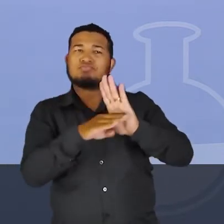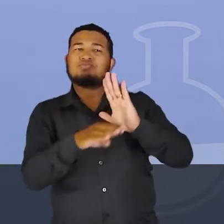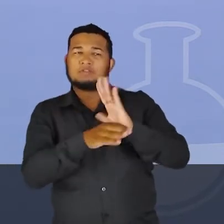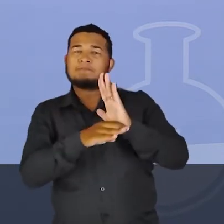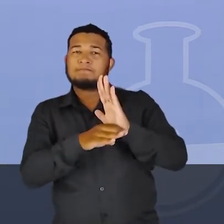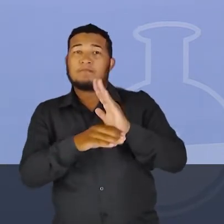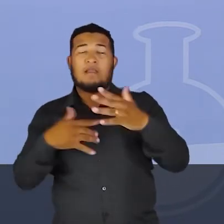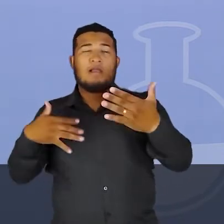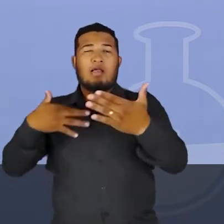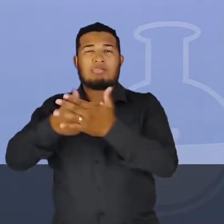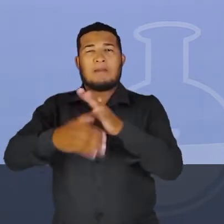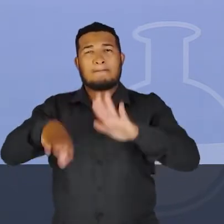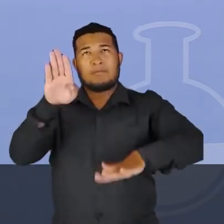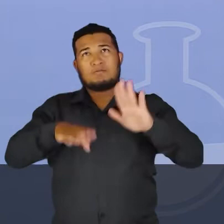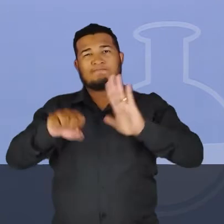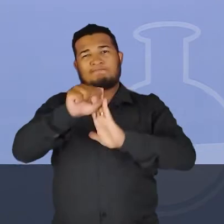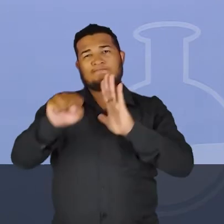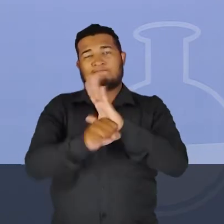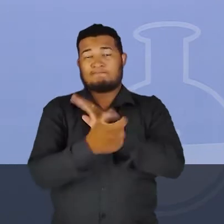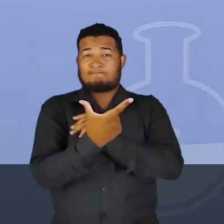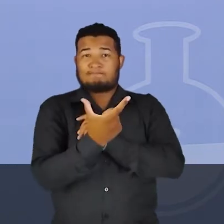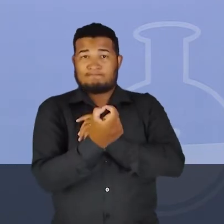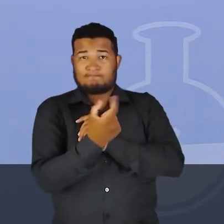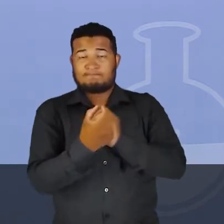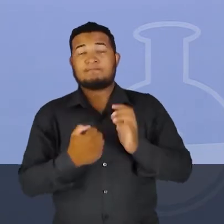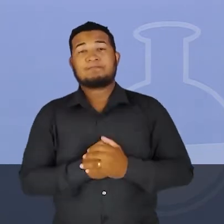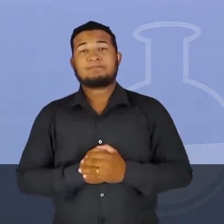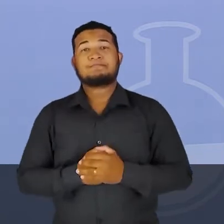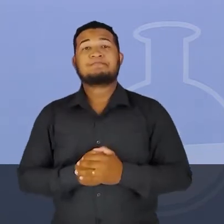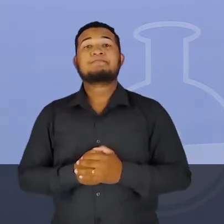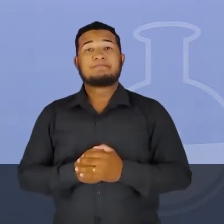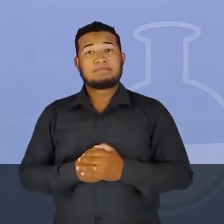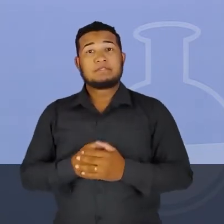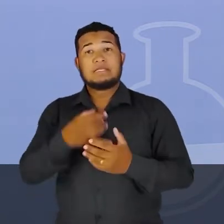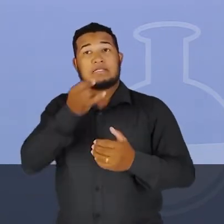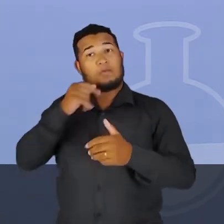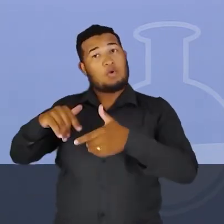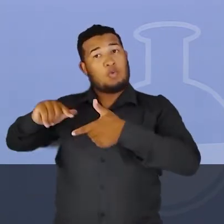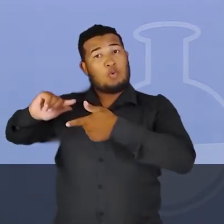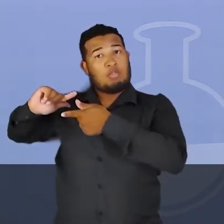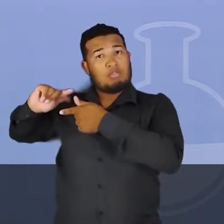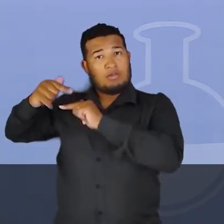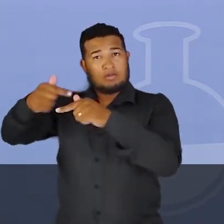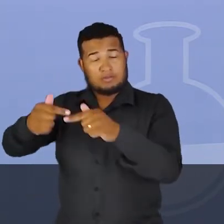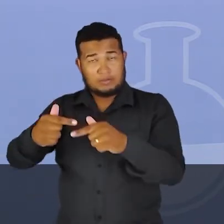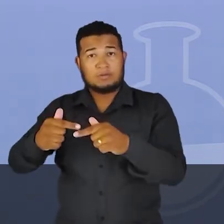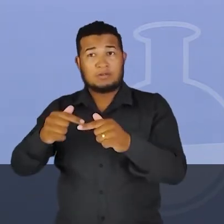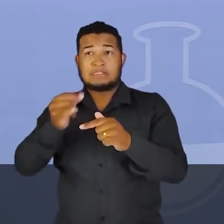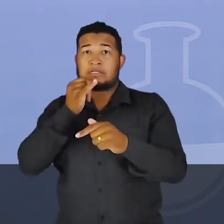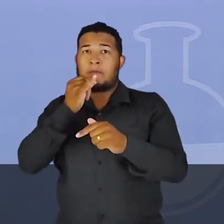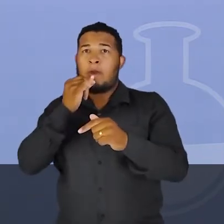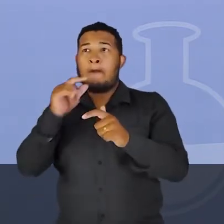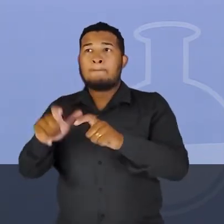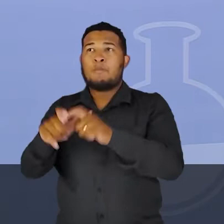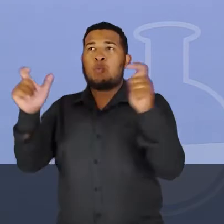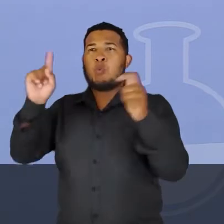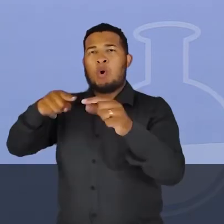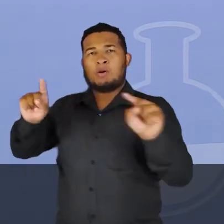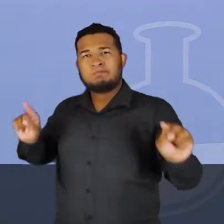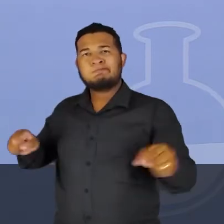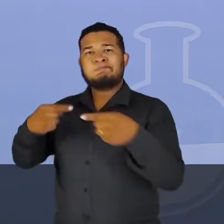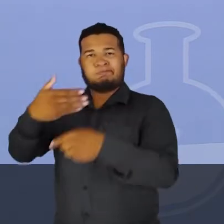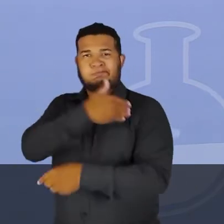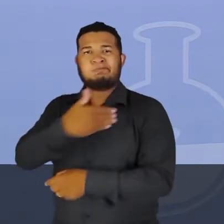até o século XX, vamos dizer assim. E os movimentos tradicionais, geralmente, sua grande parte, são de confronto